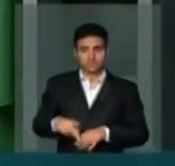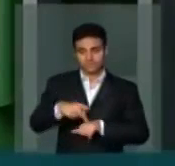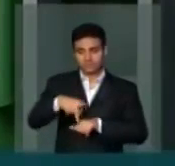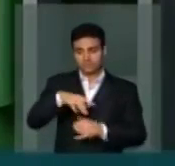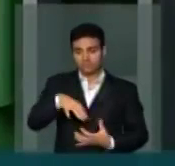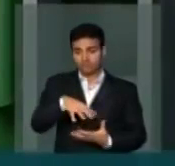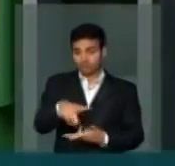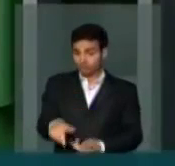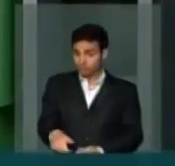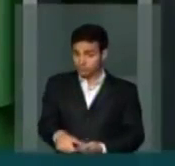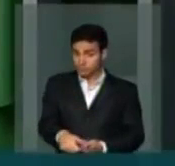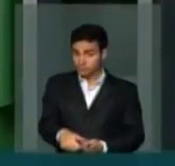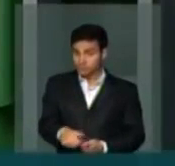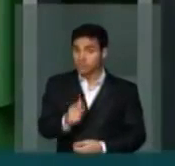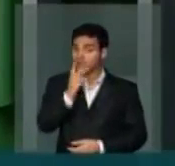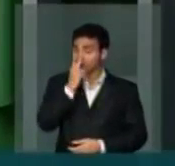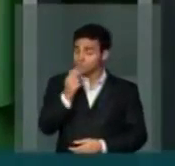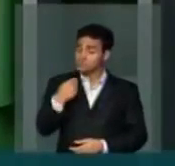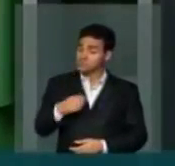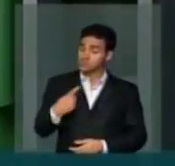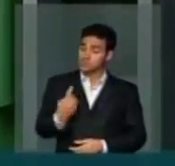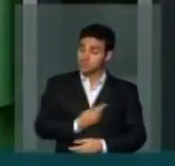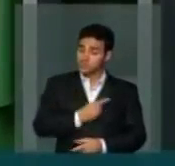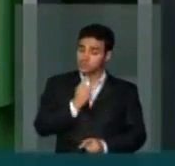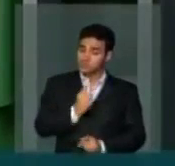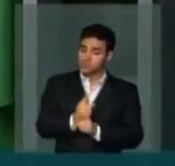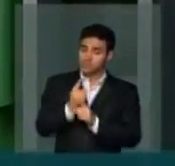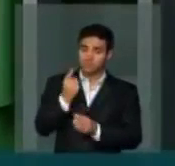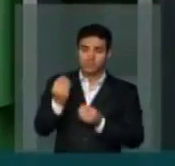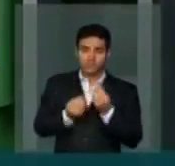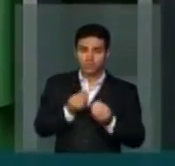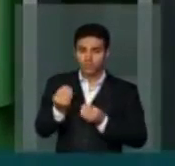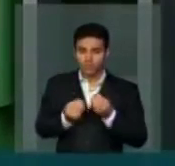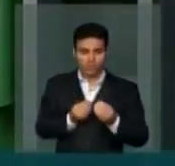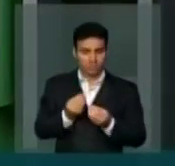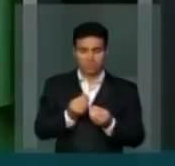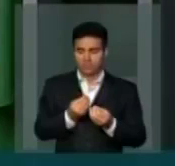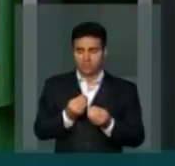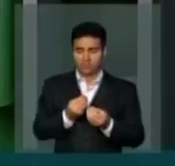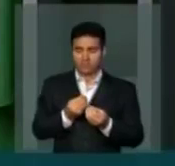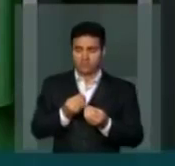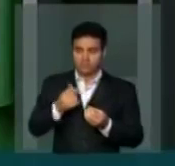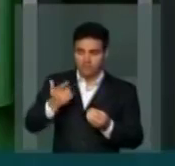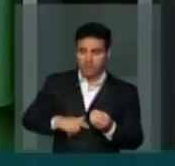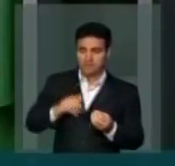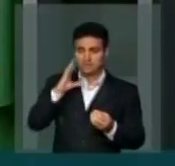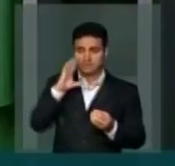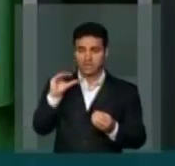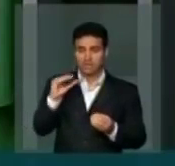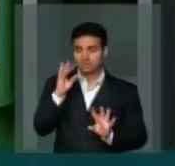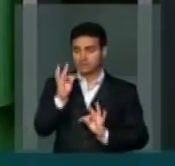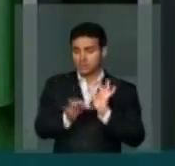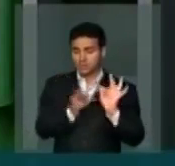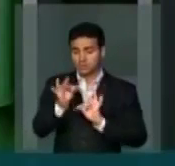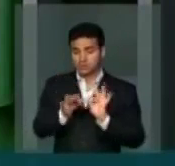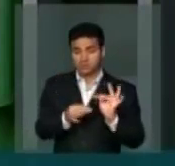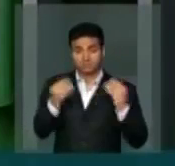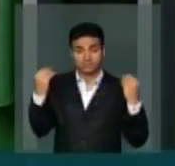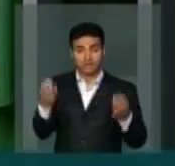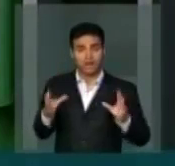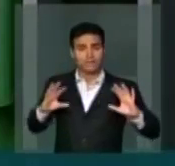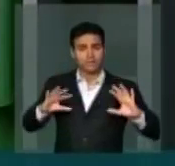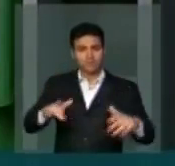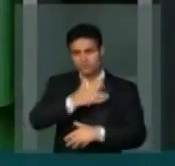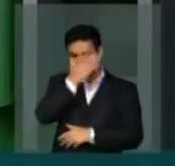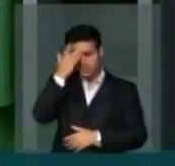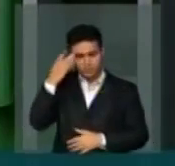não é chegada a hora de descobrirmos fórmulas que, para além das ciências tecnológicas, propiciem a todos os